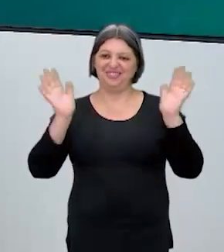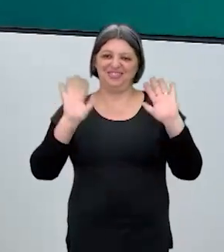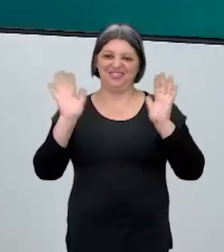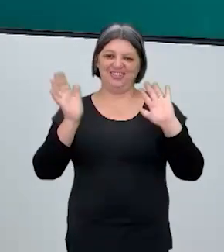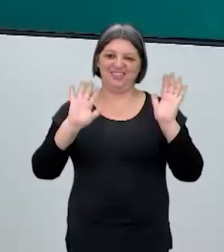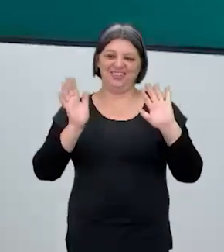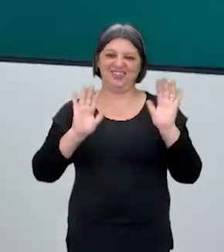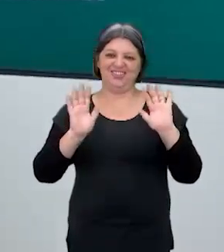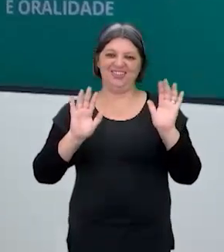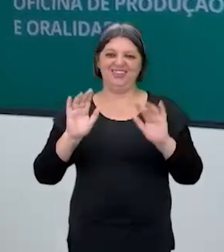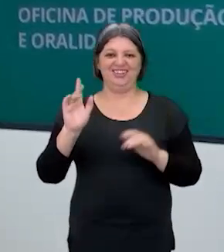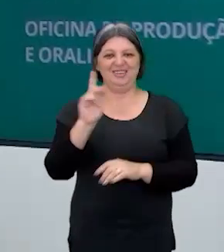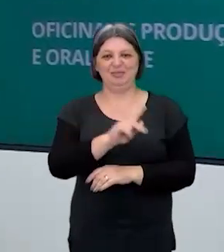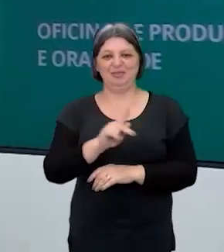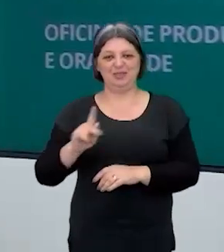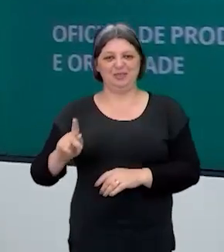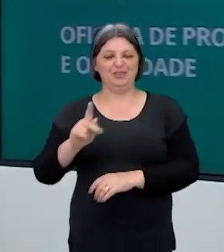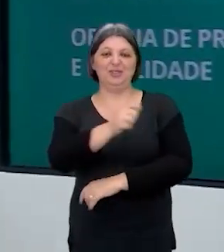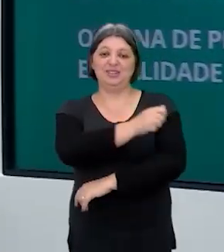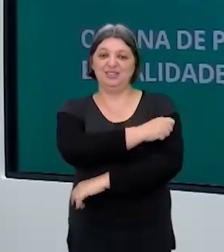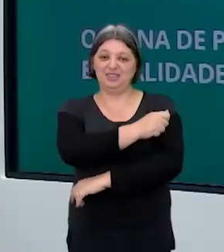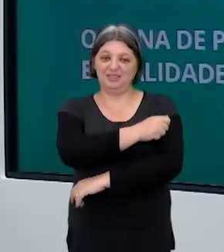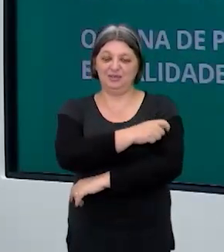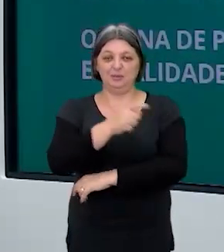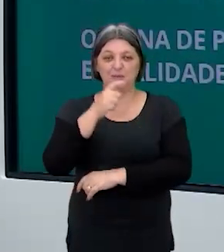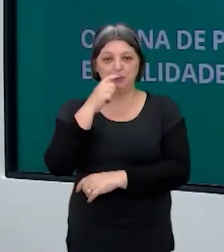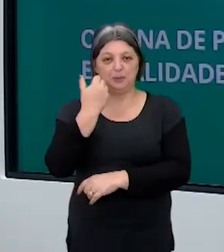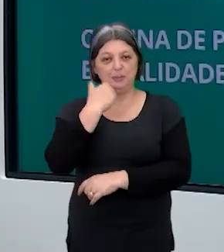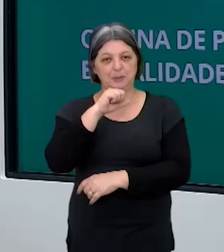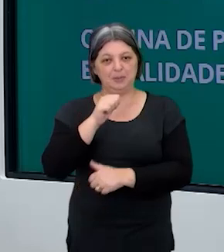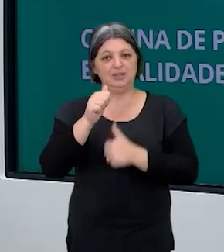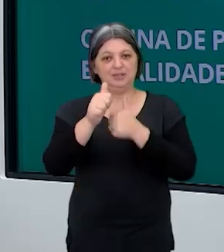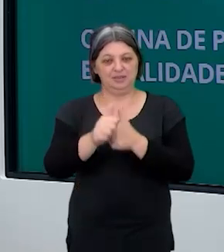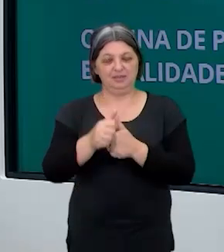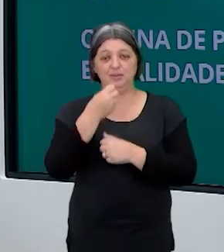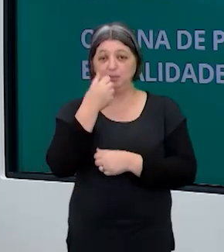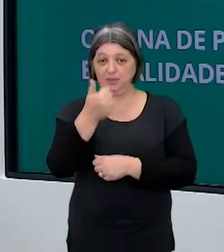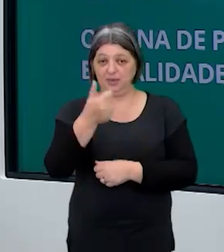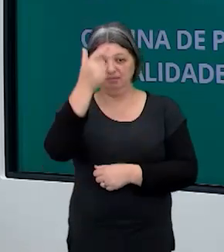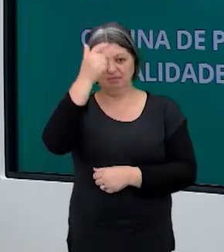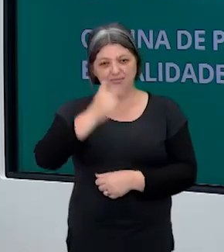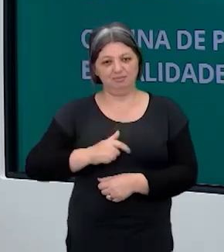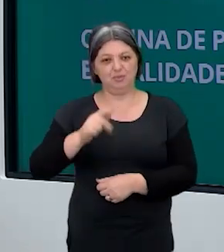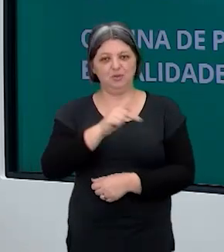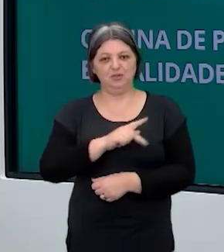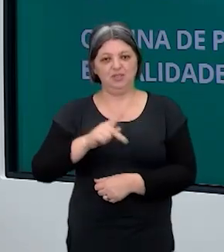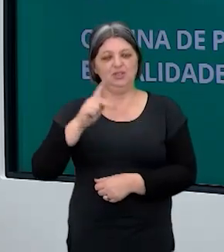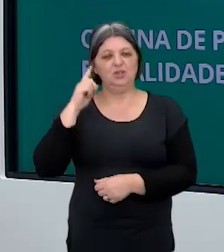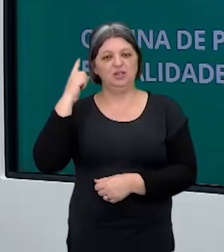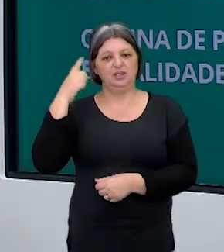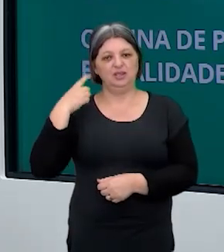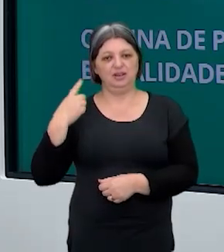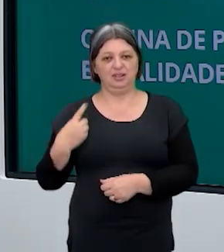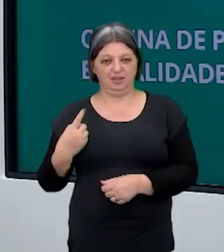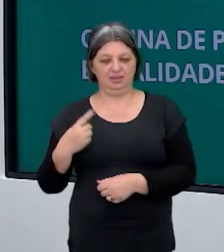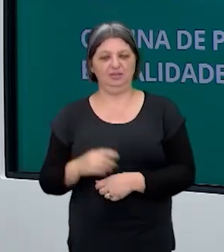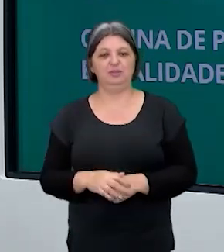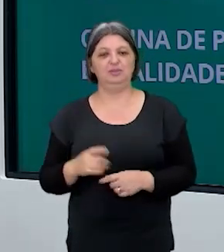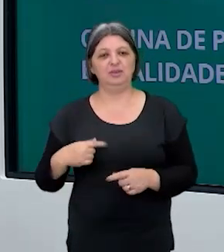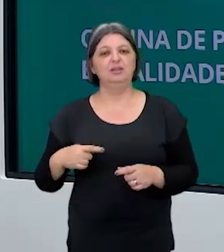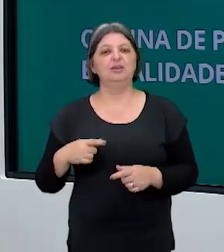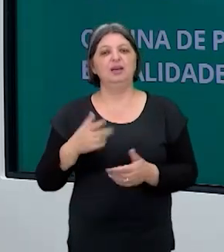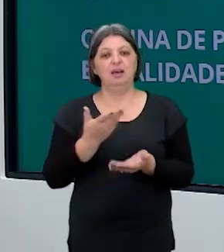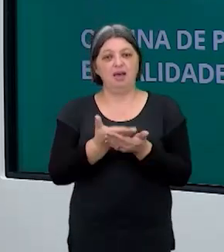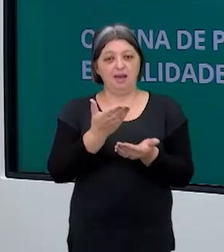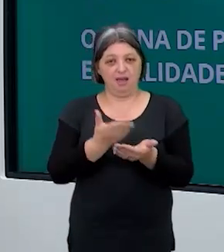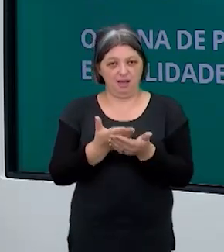Olá, alunos, professores, pais que nos acompanham, tudo bem? Sou a professora Elaine, estamos aqui para mais uma aula do nosso